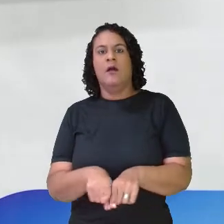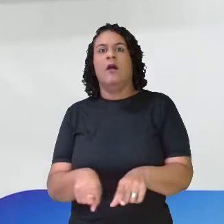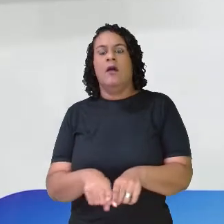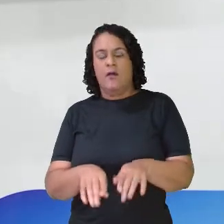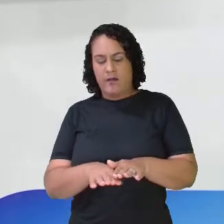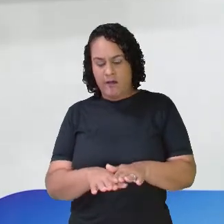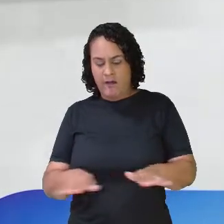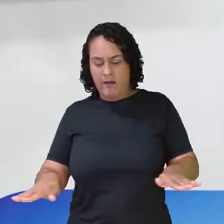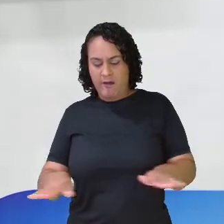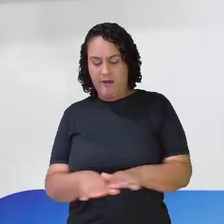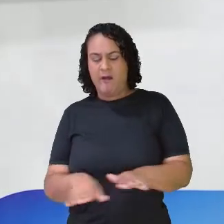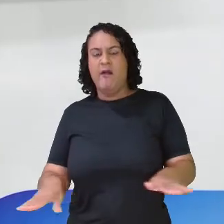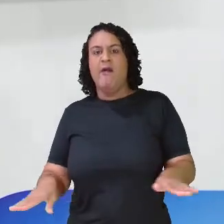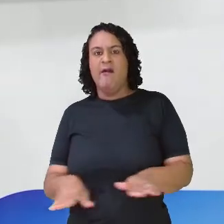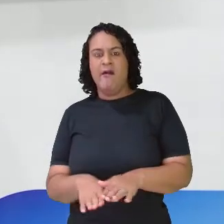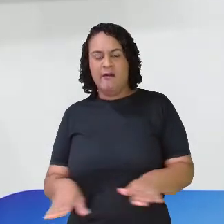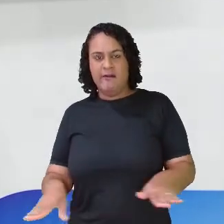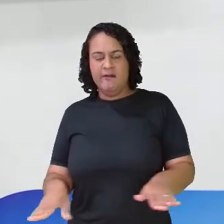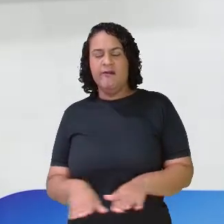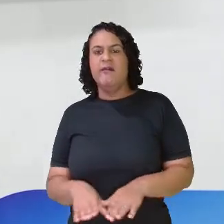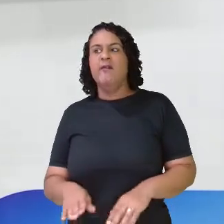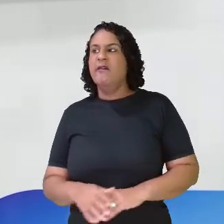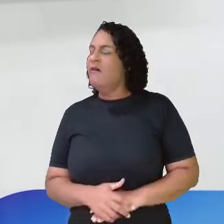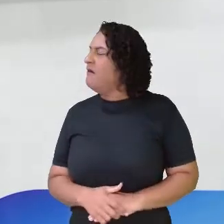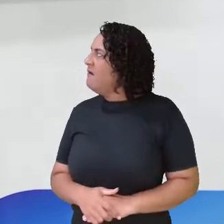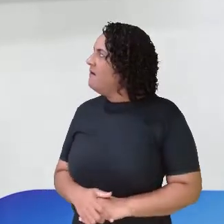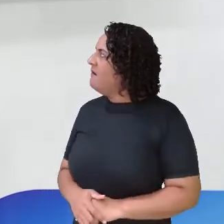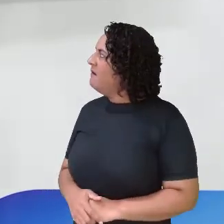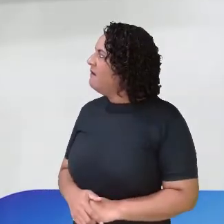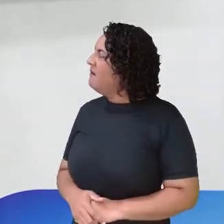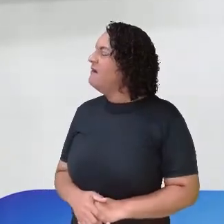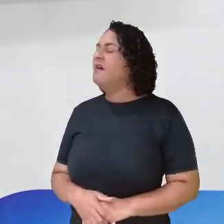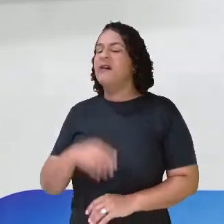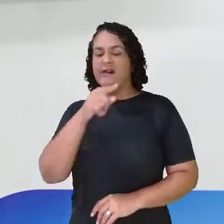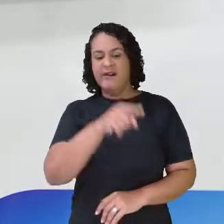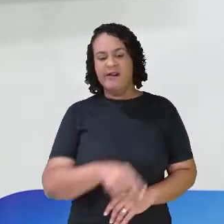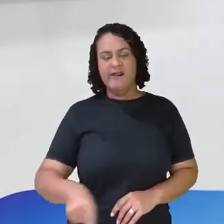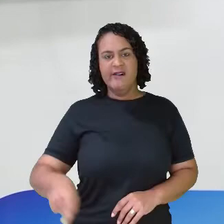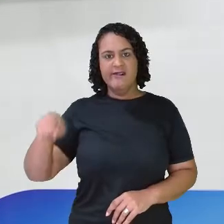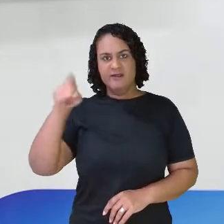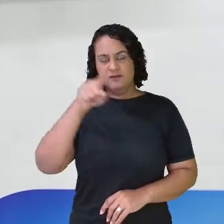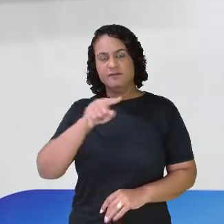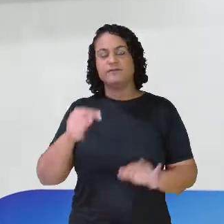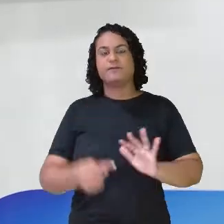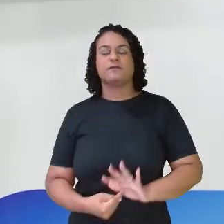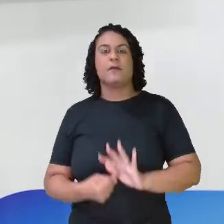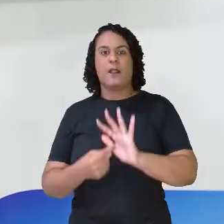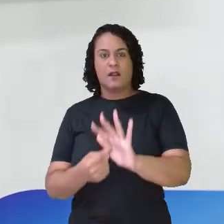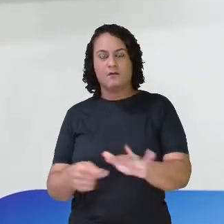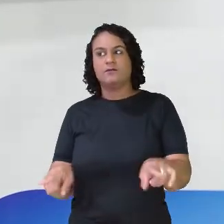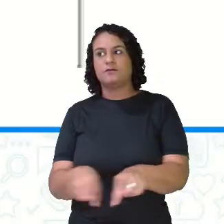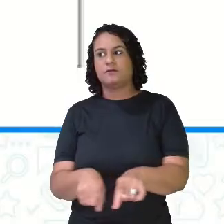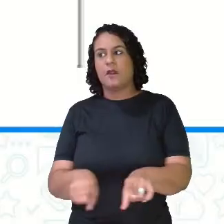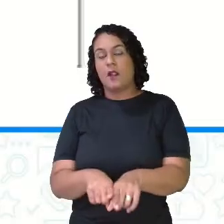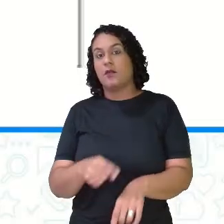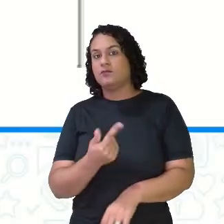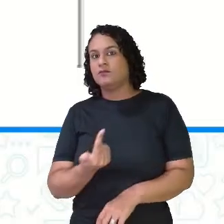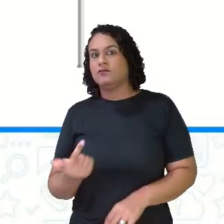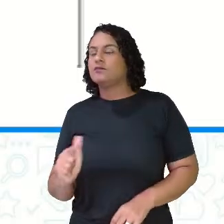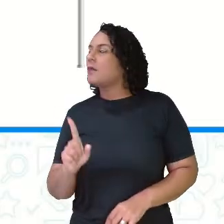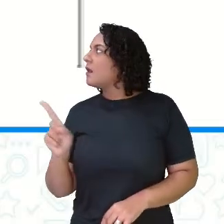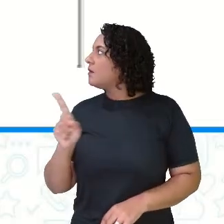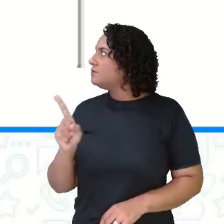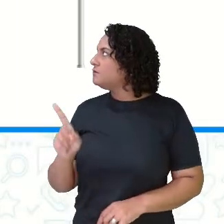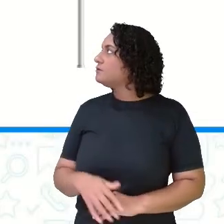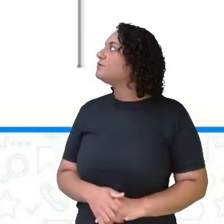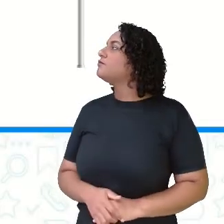um formato plano. A placa de trânsito, com certeza, outra placa, claro que